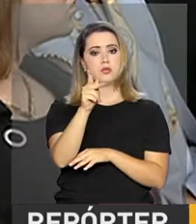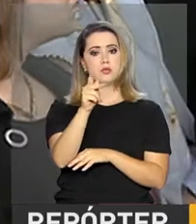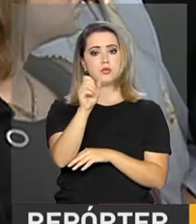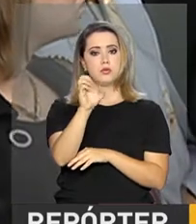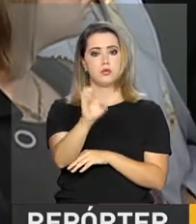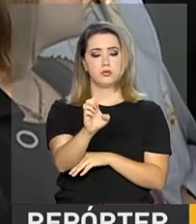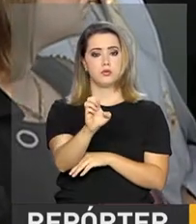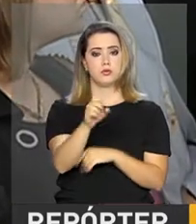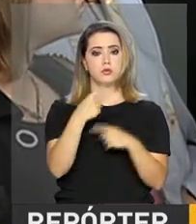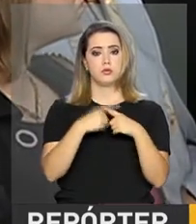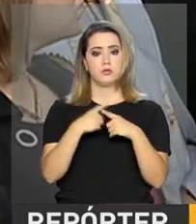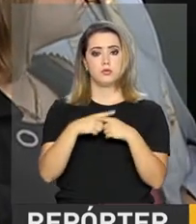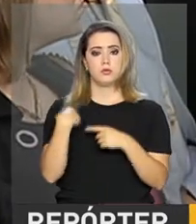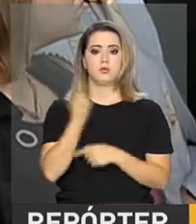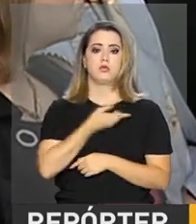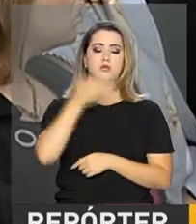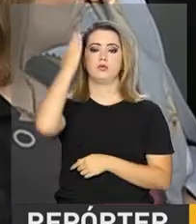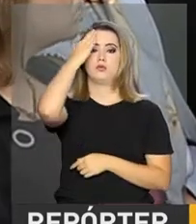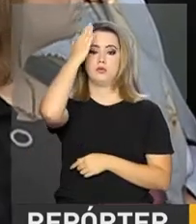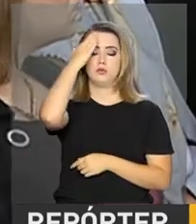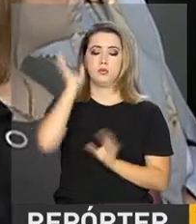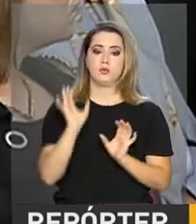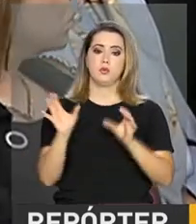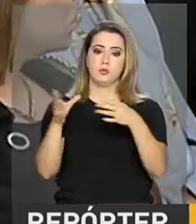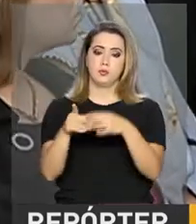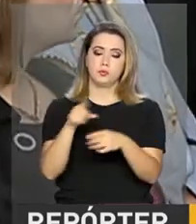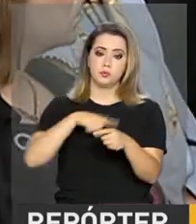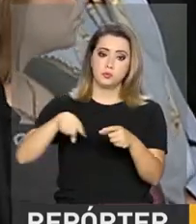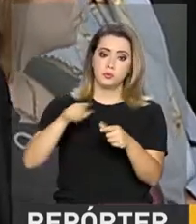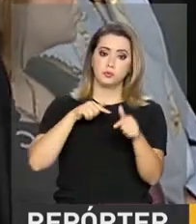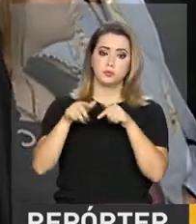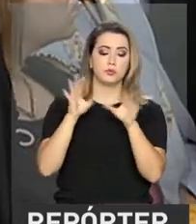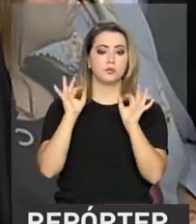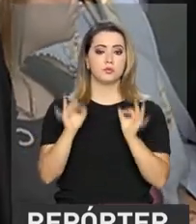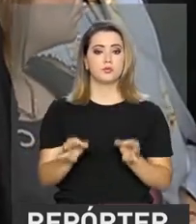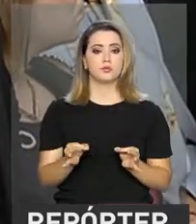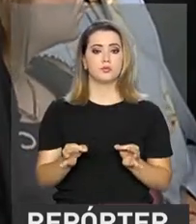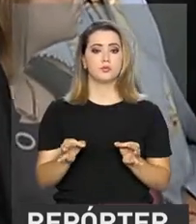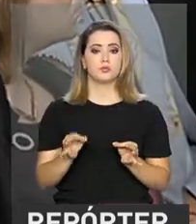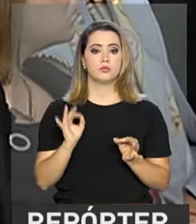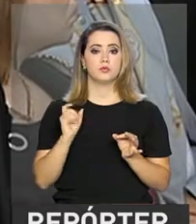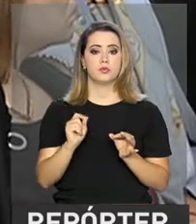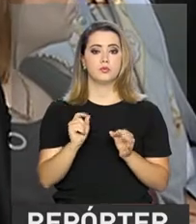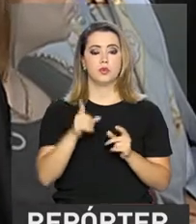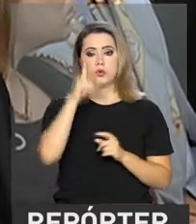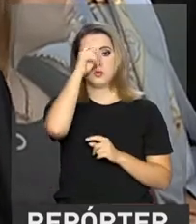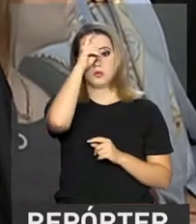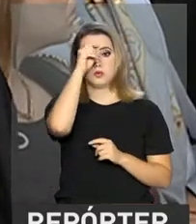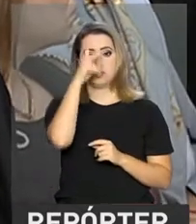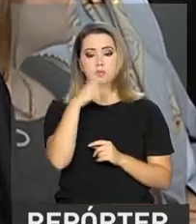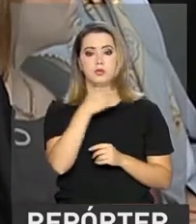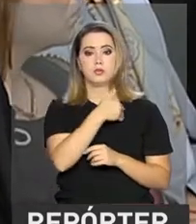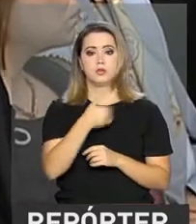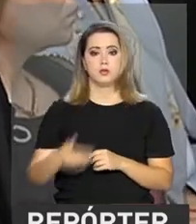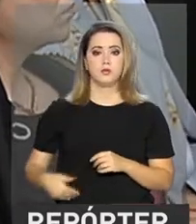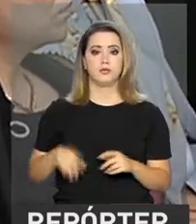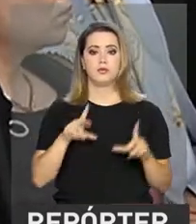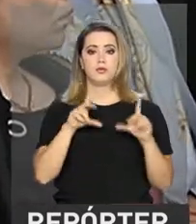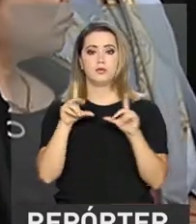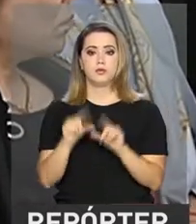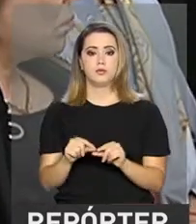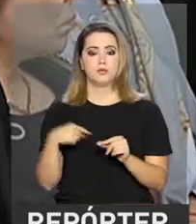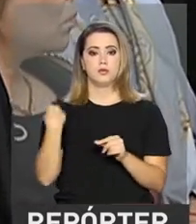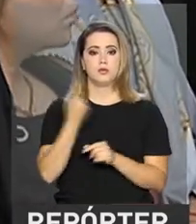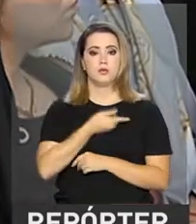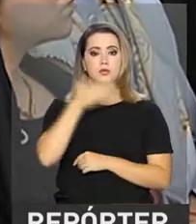sabemos que, com essas instituições funcionando, a pressão sobre os hospitais públicos diminui. E a